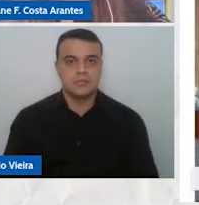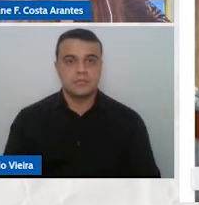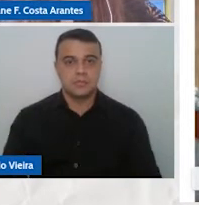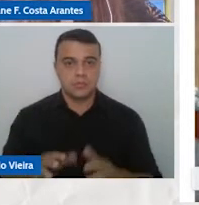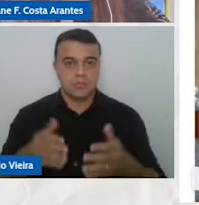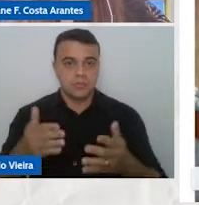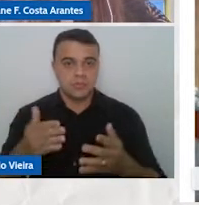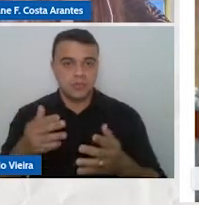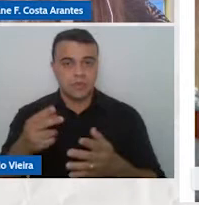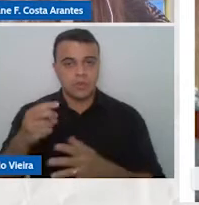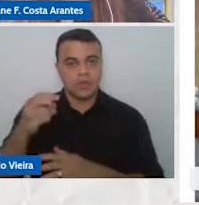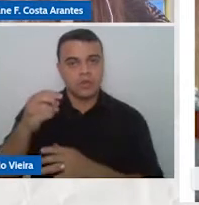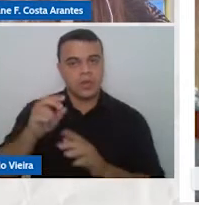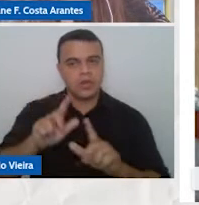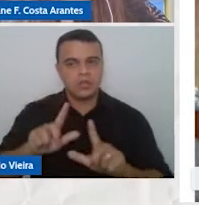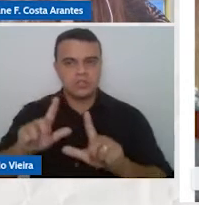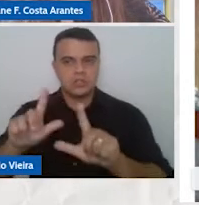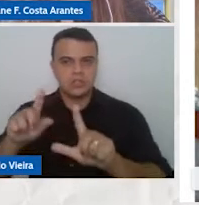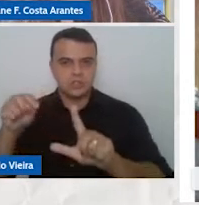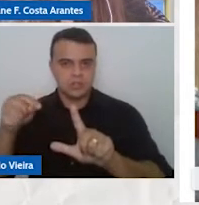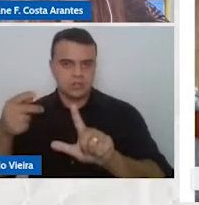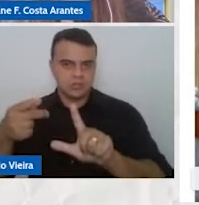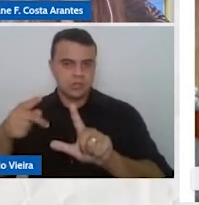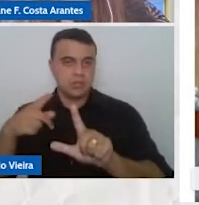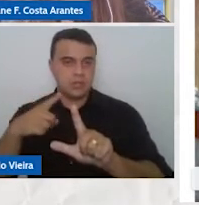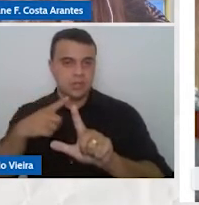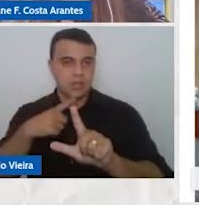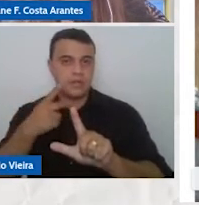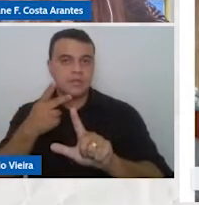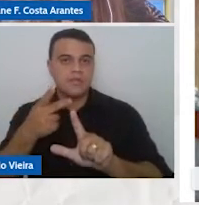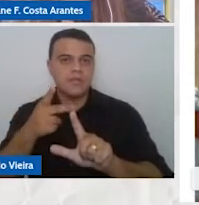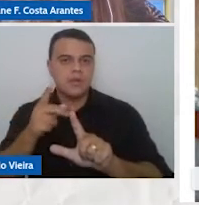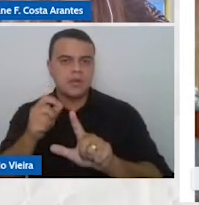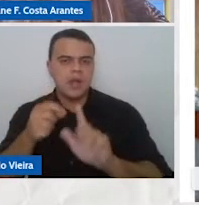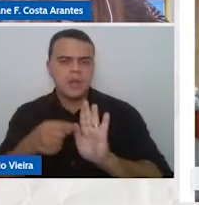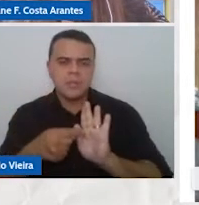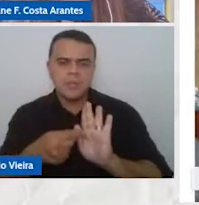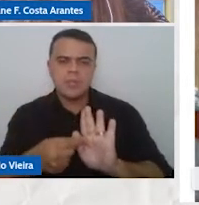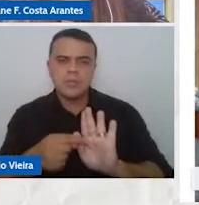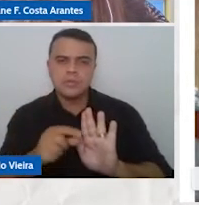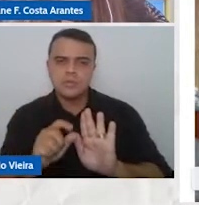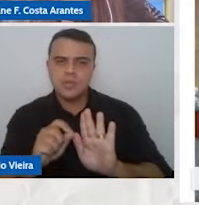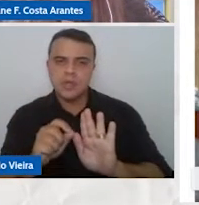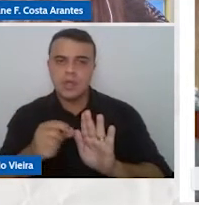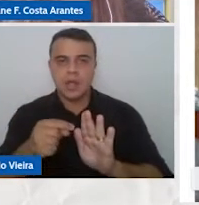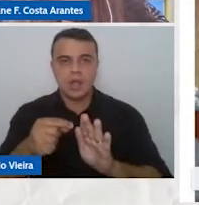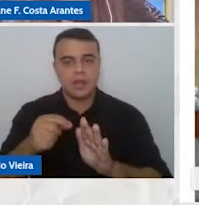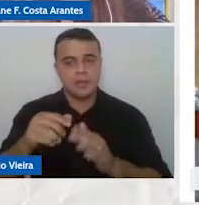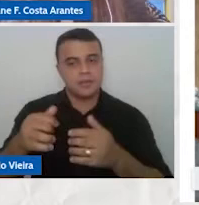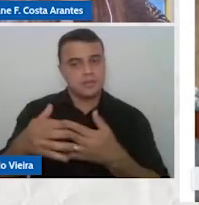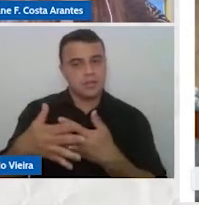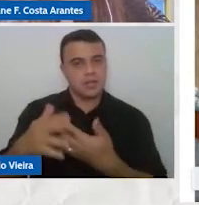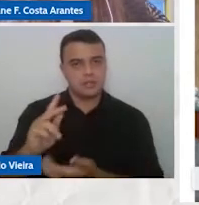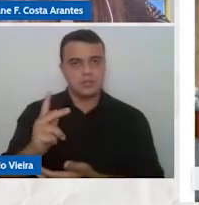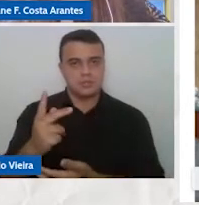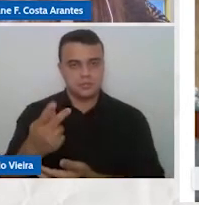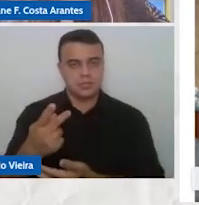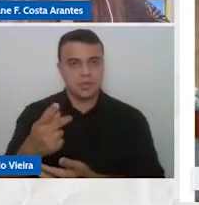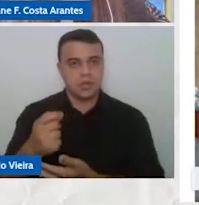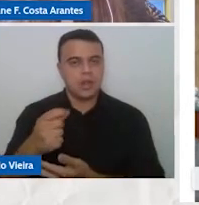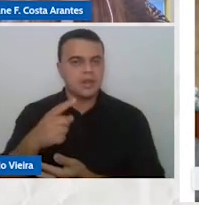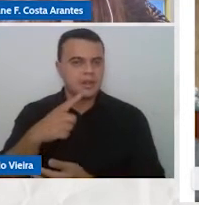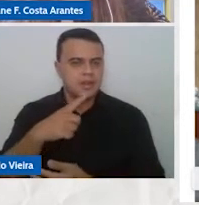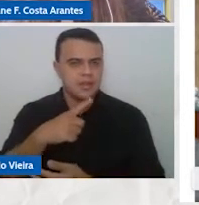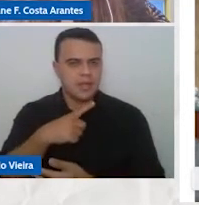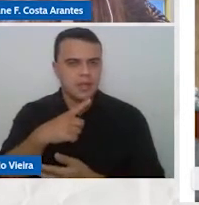Os 2 quartos à direita do painel trazem uma representação da cidade de Belo Horizonte, composta